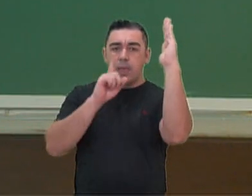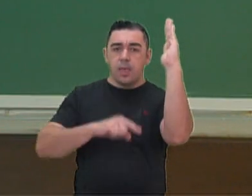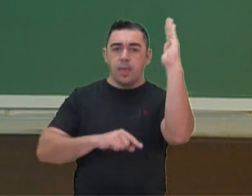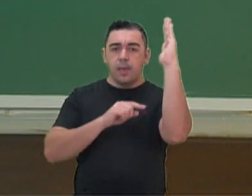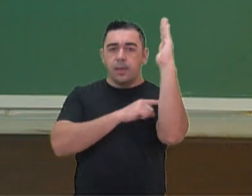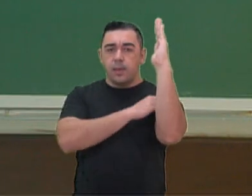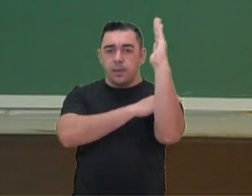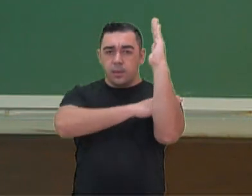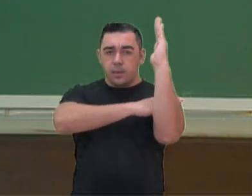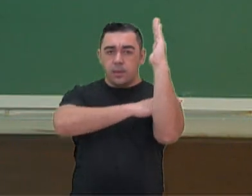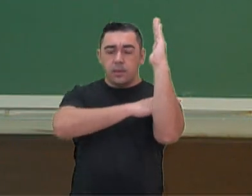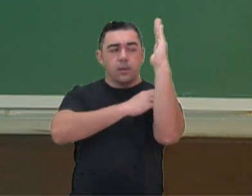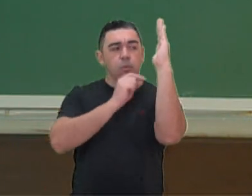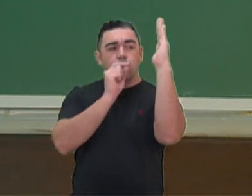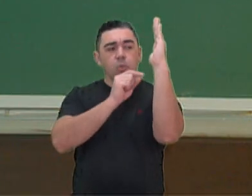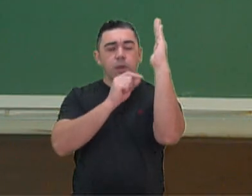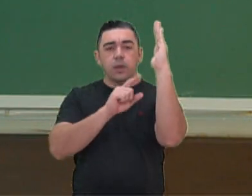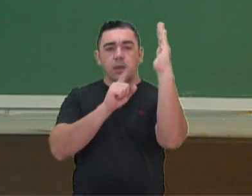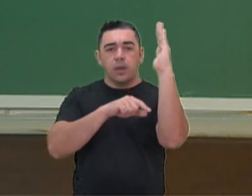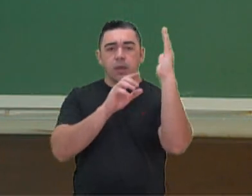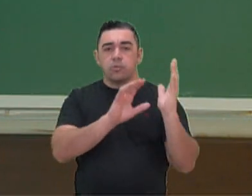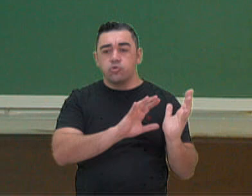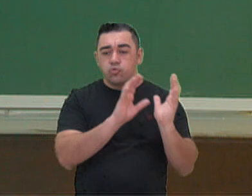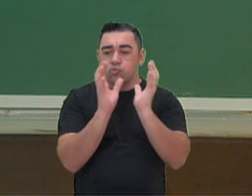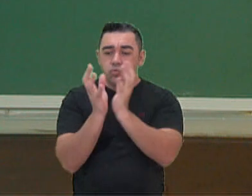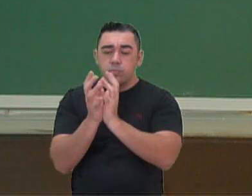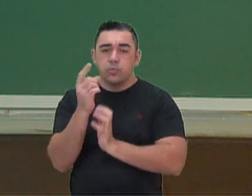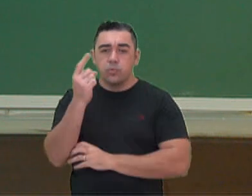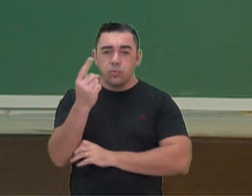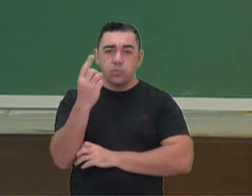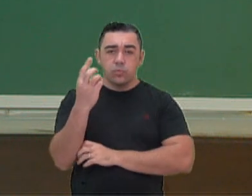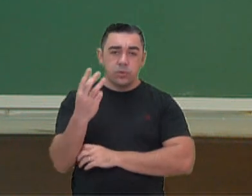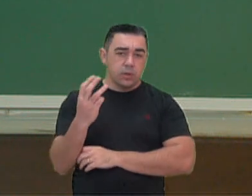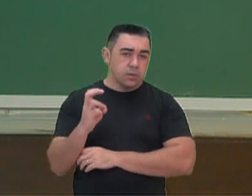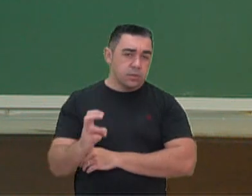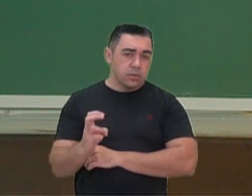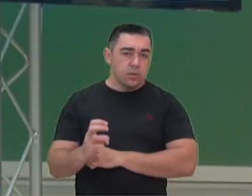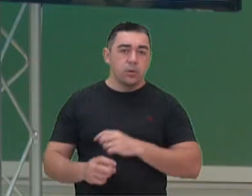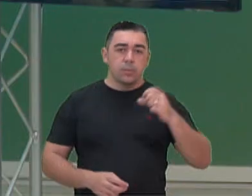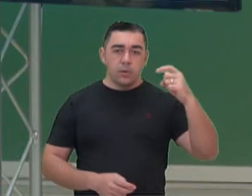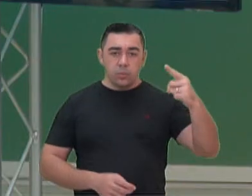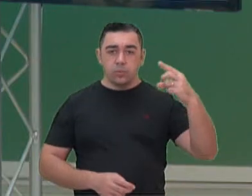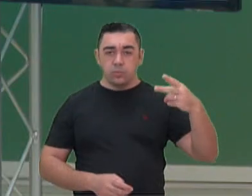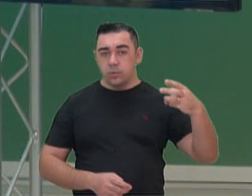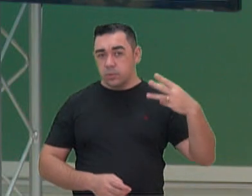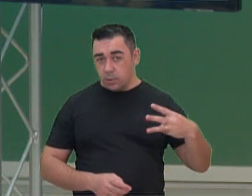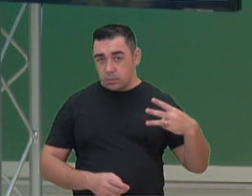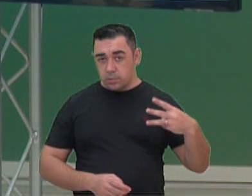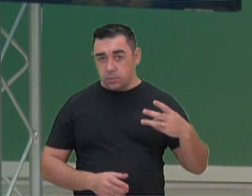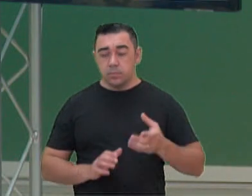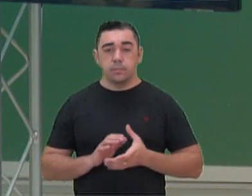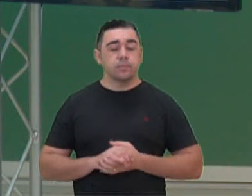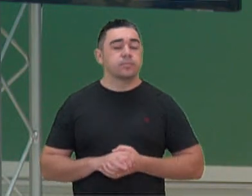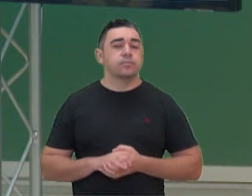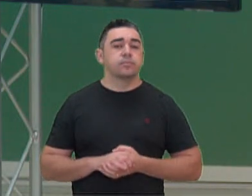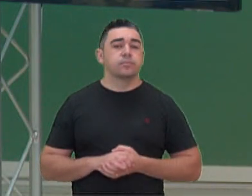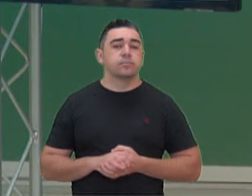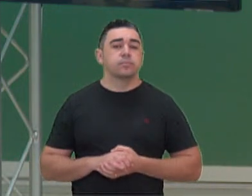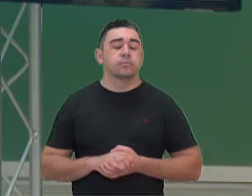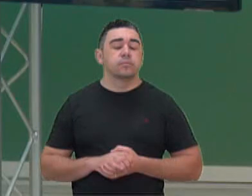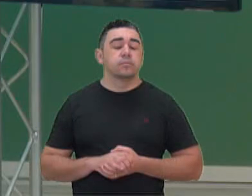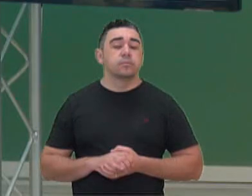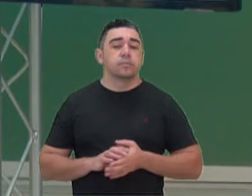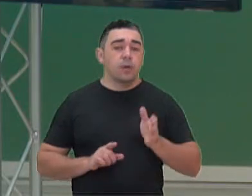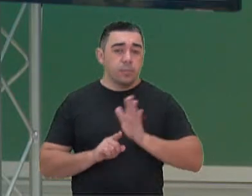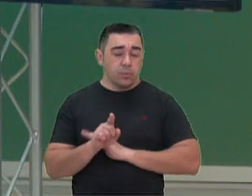domínio? Ou seja, o que a gente pode dizer sobre 1, 3 e 5 encontrados para 1, 2 e 3 de x? Essa